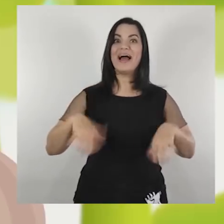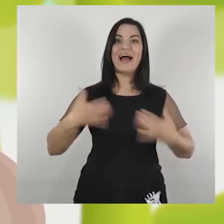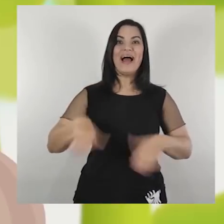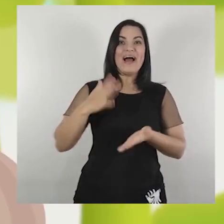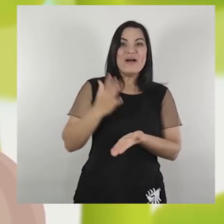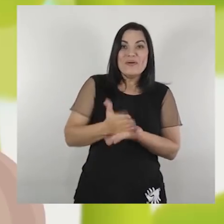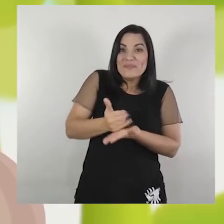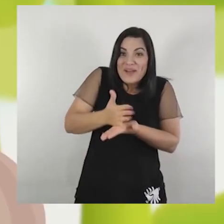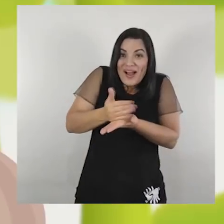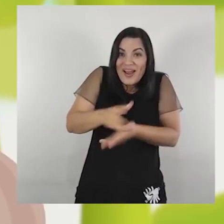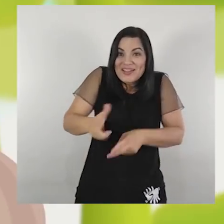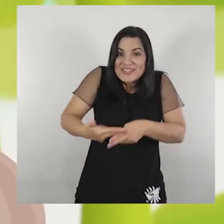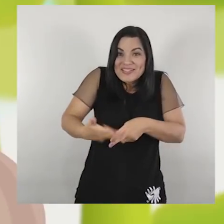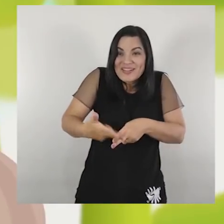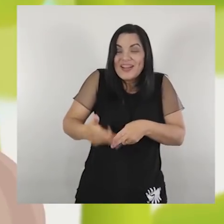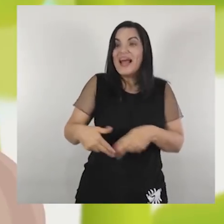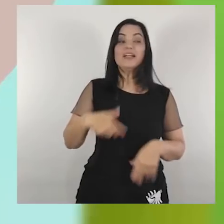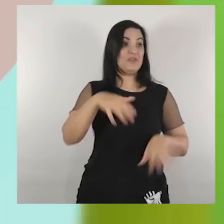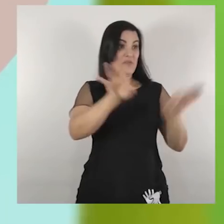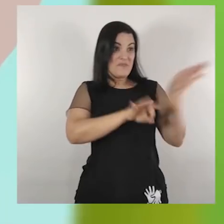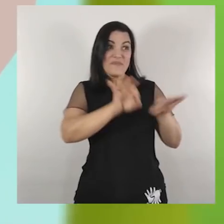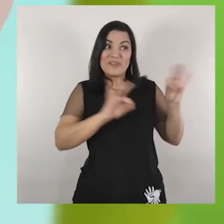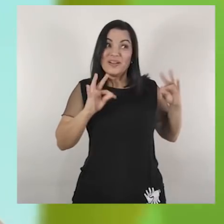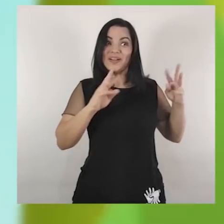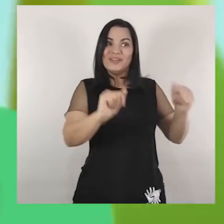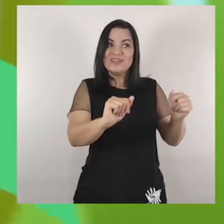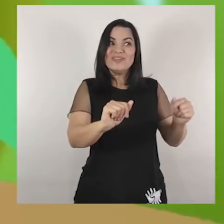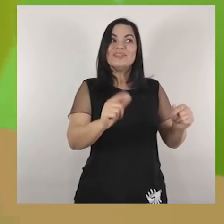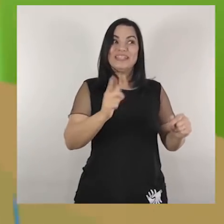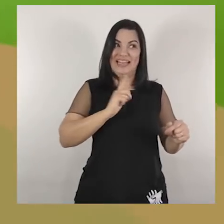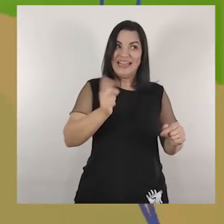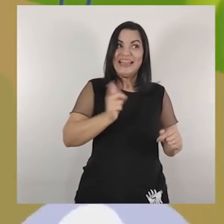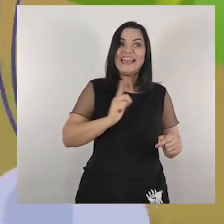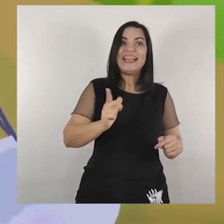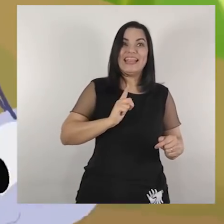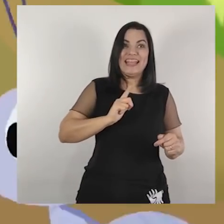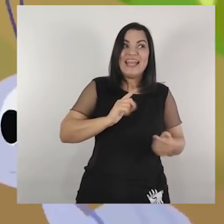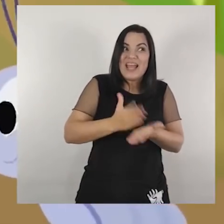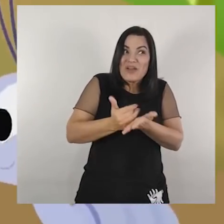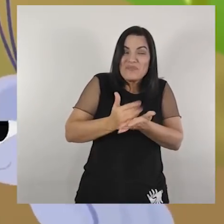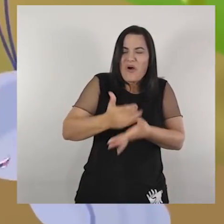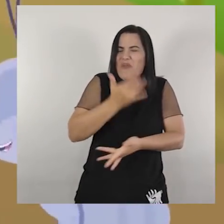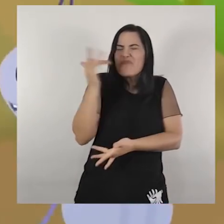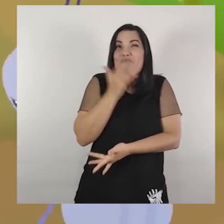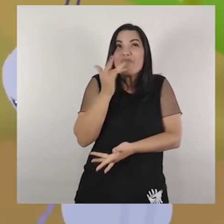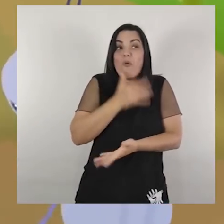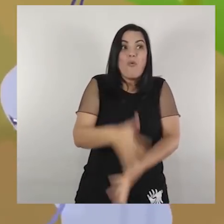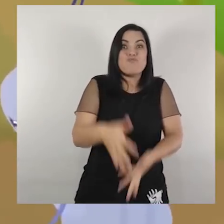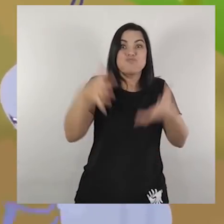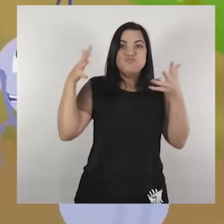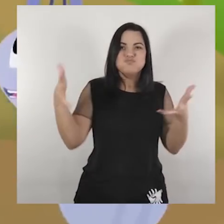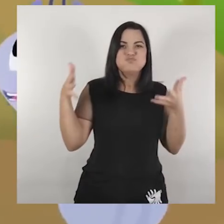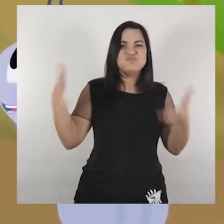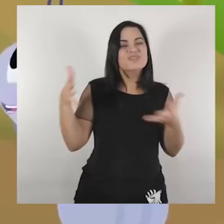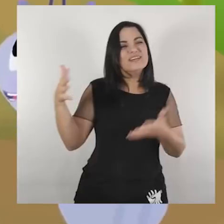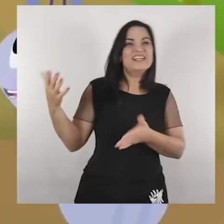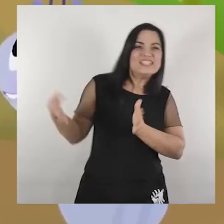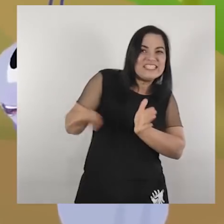Oba! Bolo de chocolate! Preparem-se, formigas! Um carregamento pesado se